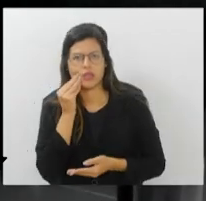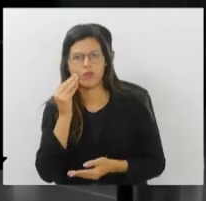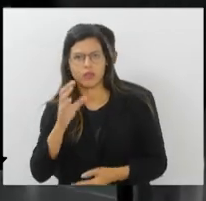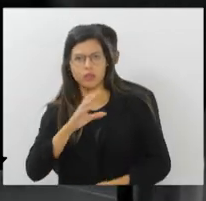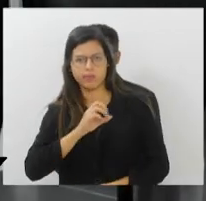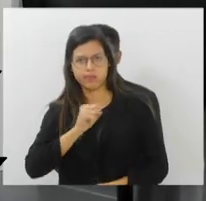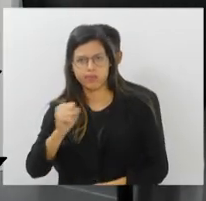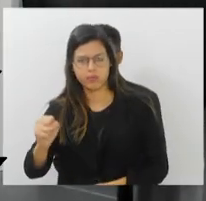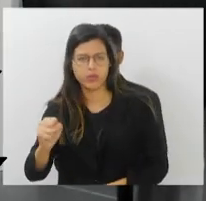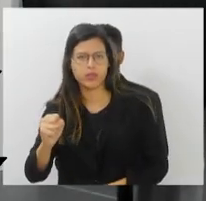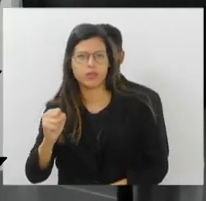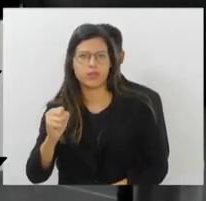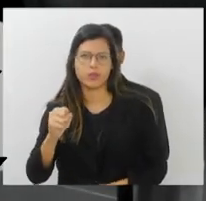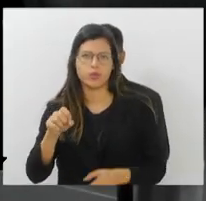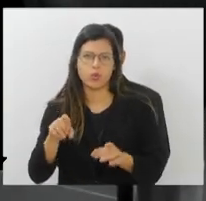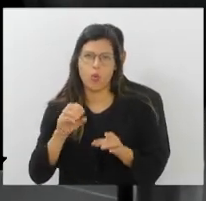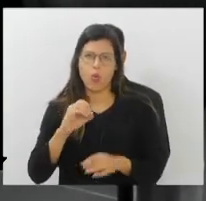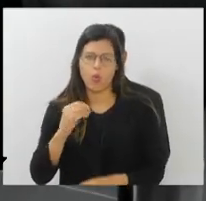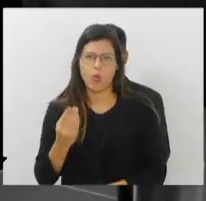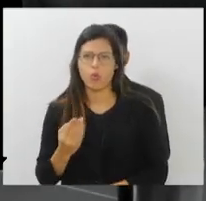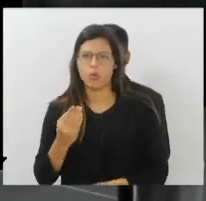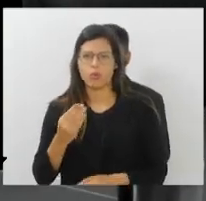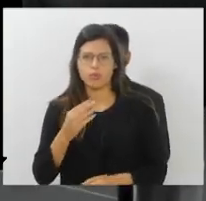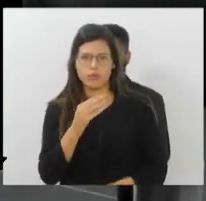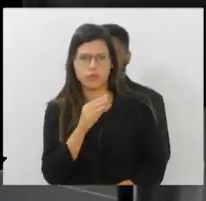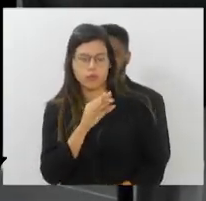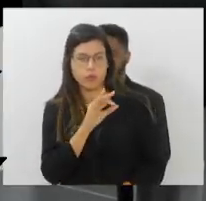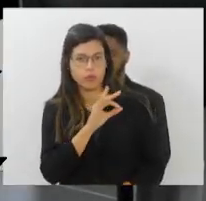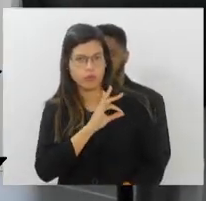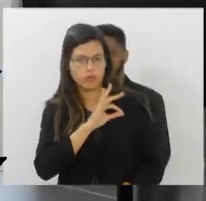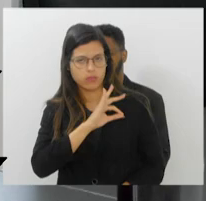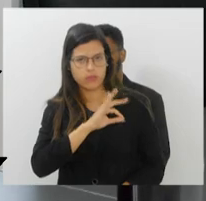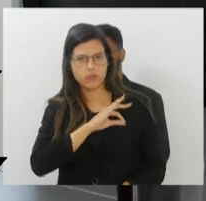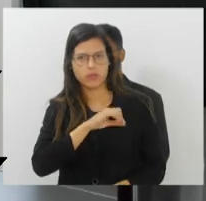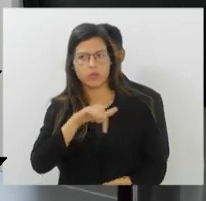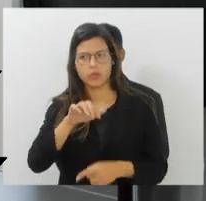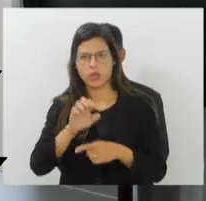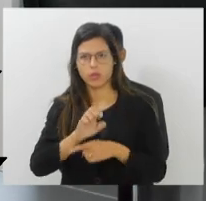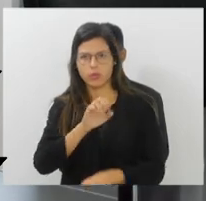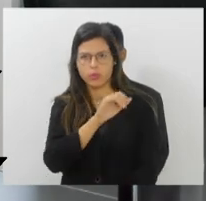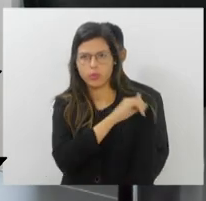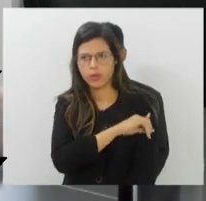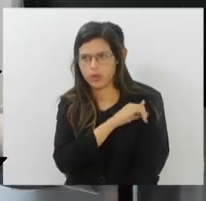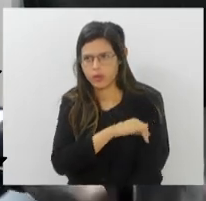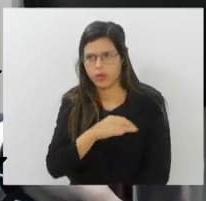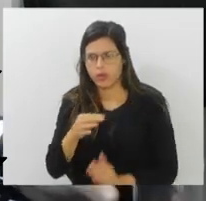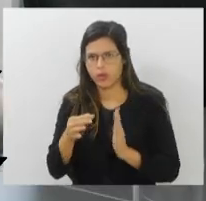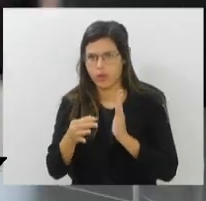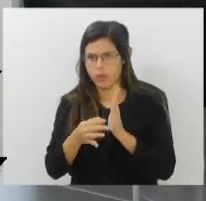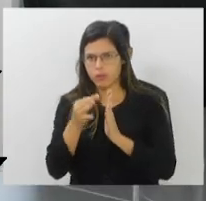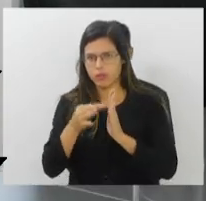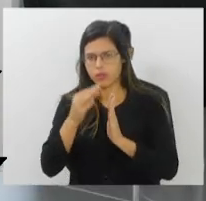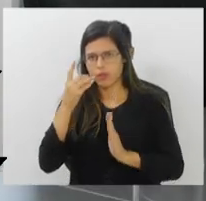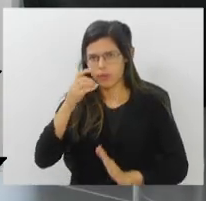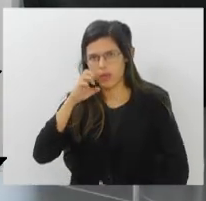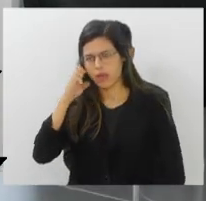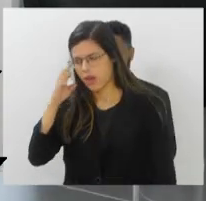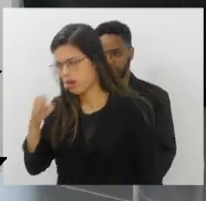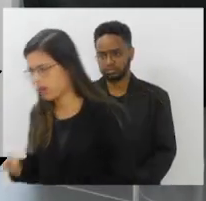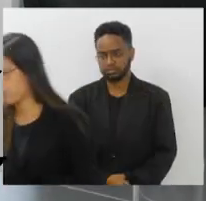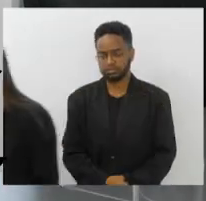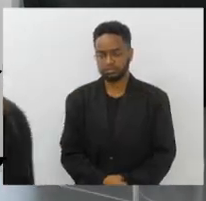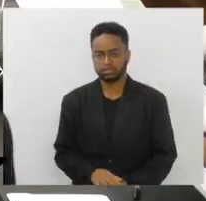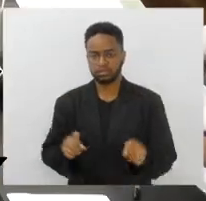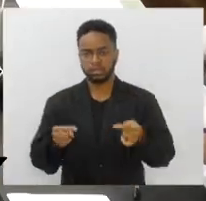seguido de suicídio dos agentes de segurança pública no âmbito do Estado do Rio de Janeiro. Para aparecer, deputada Élica Takimoto. Pela juridicidade com